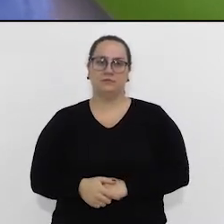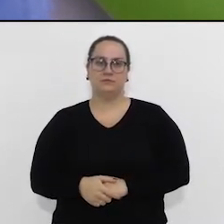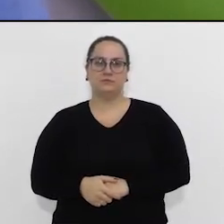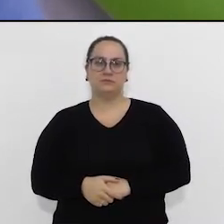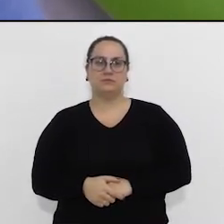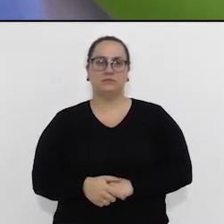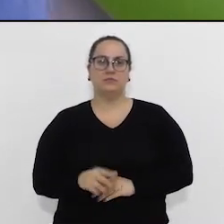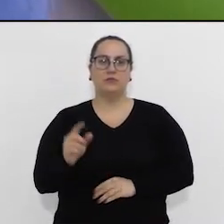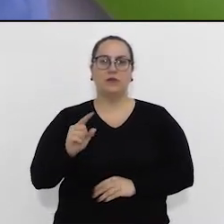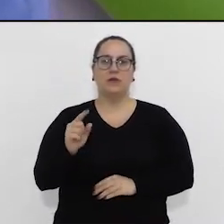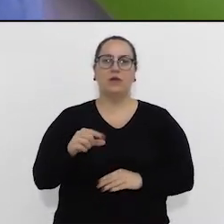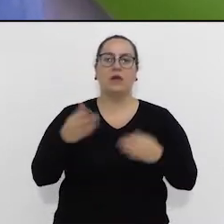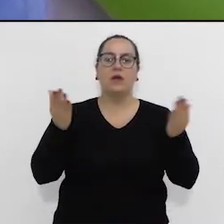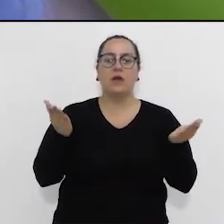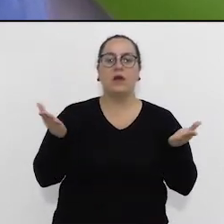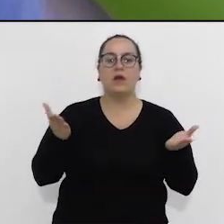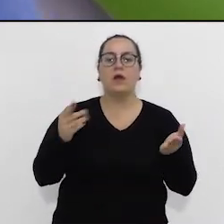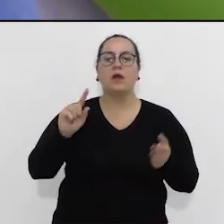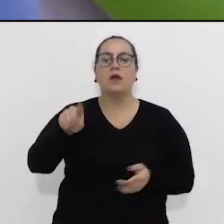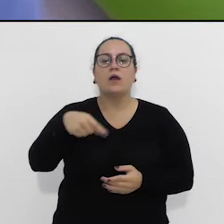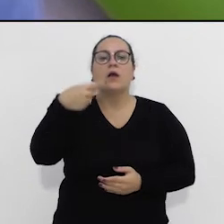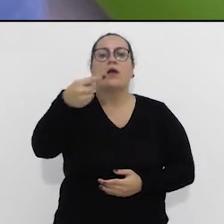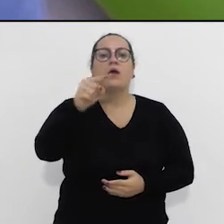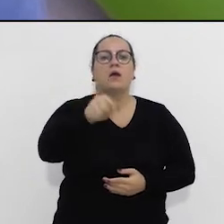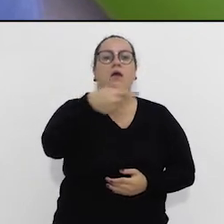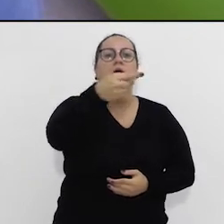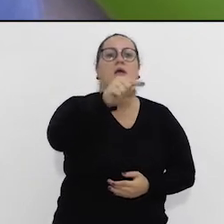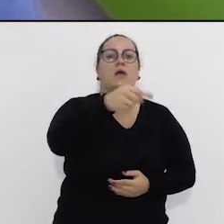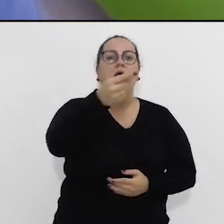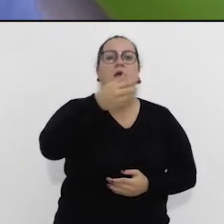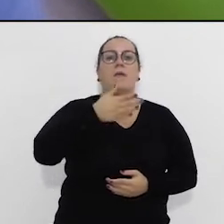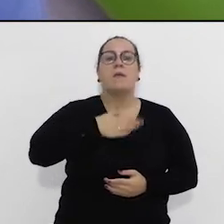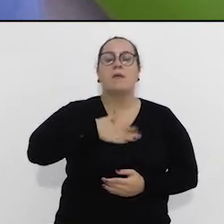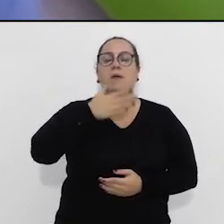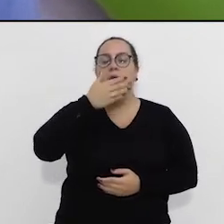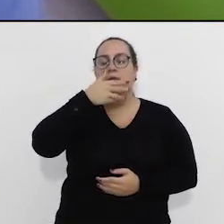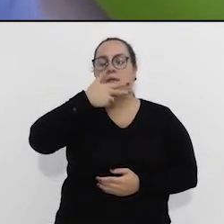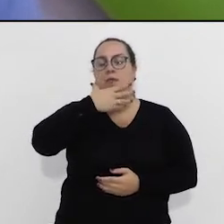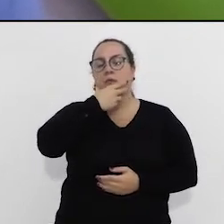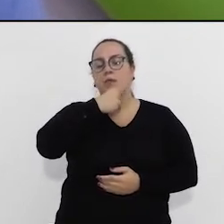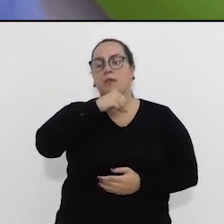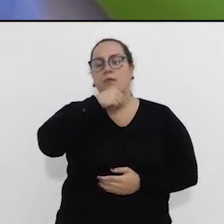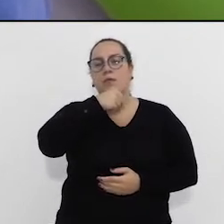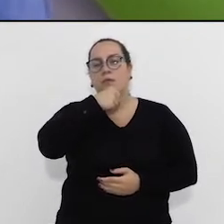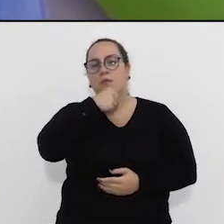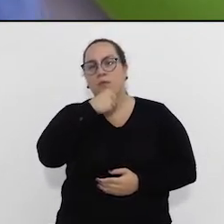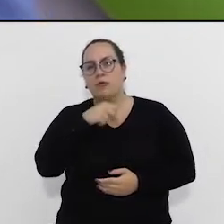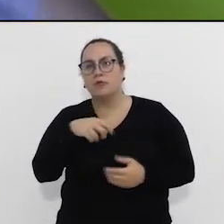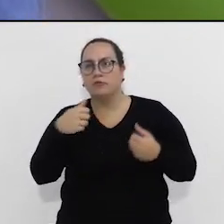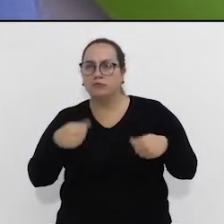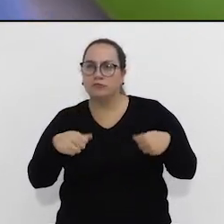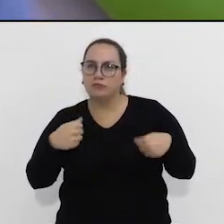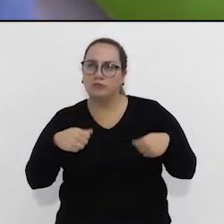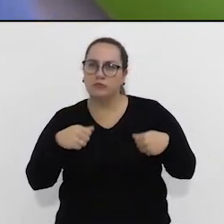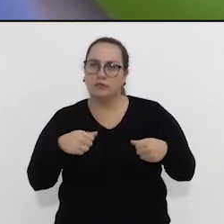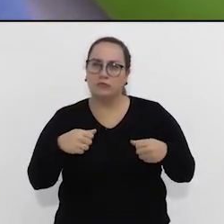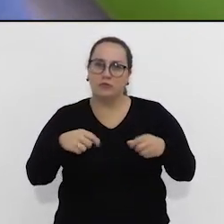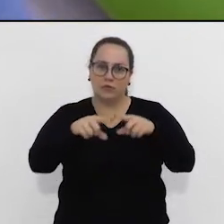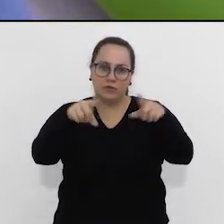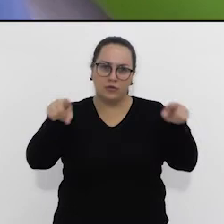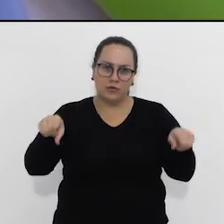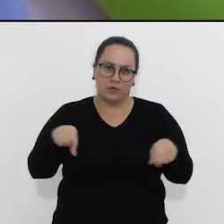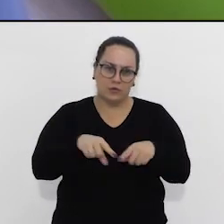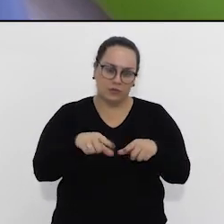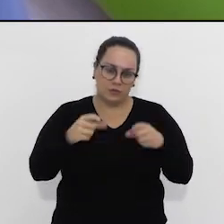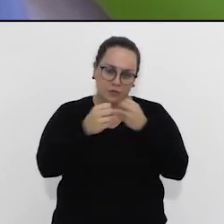15 20 e 50 anos nós temos que pensar em 100 anos e o seu neto meu neto teria condições de sobreviver com uma nova